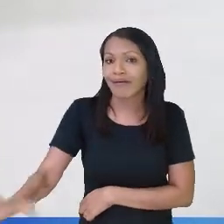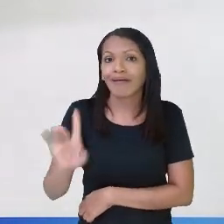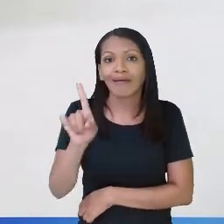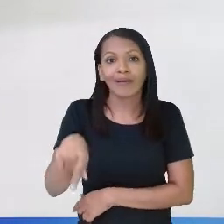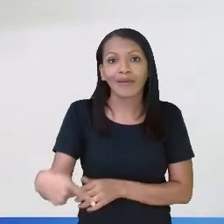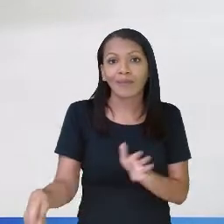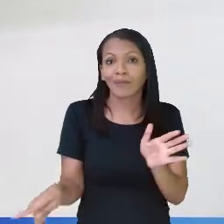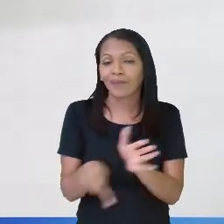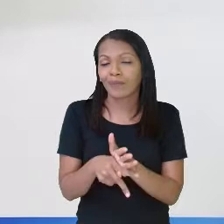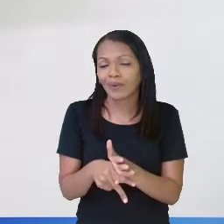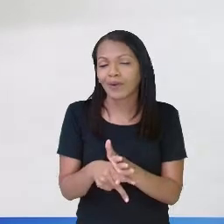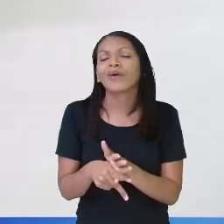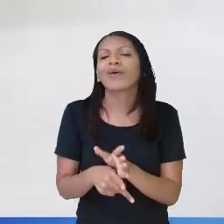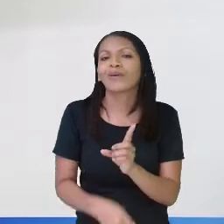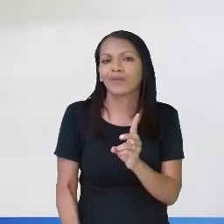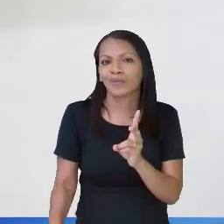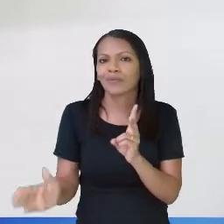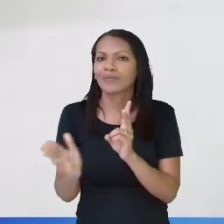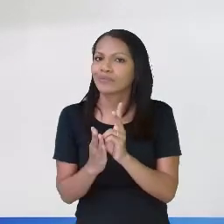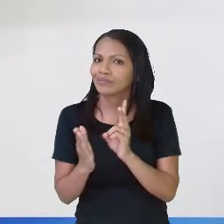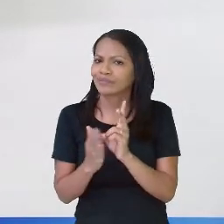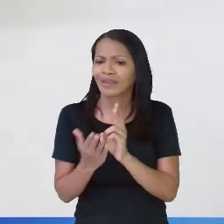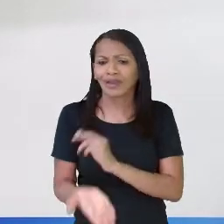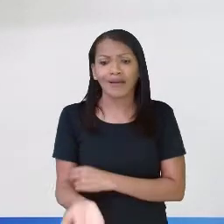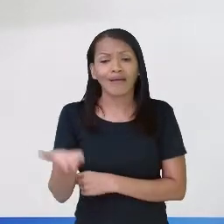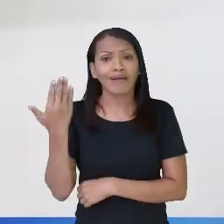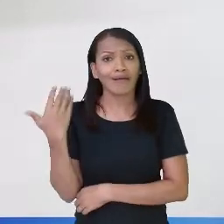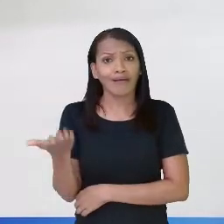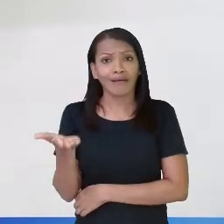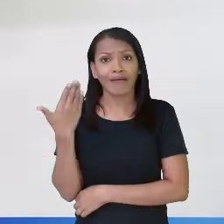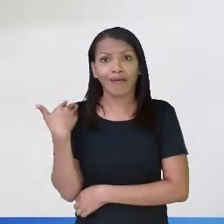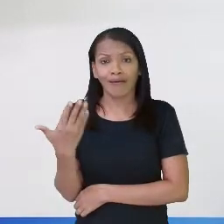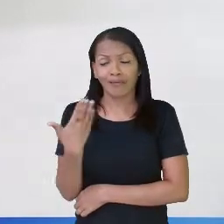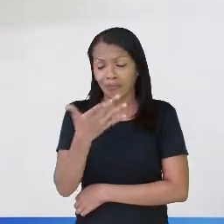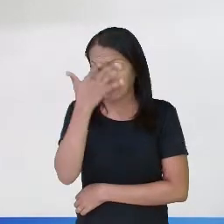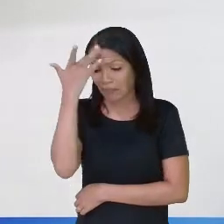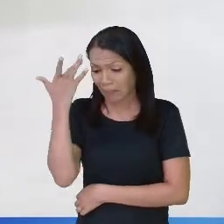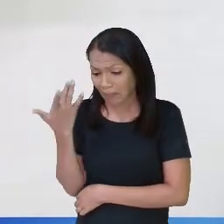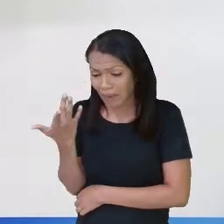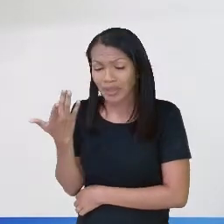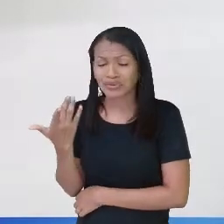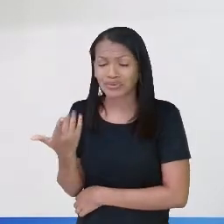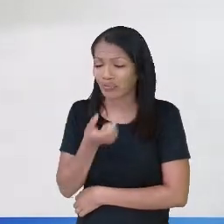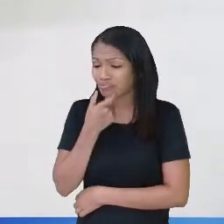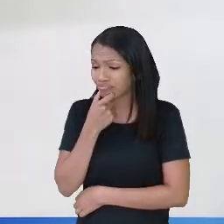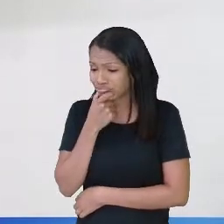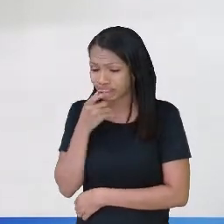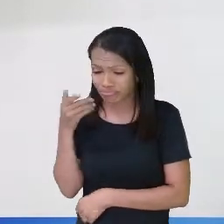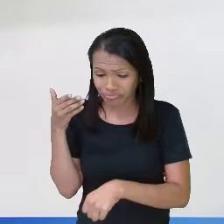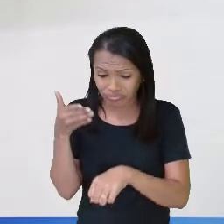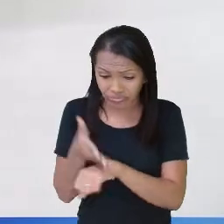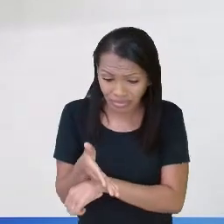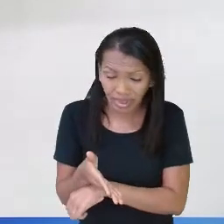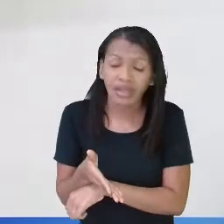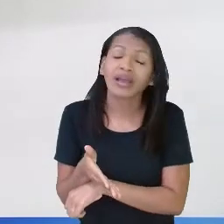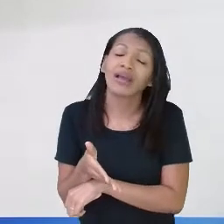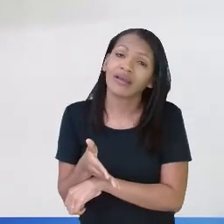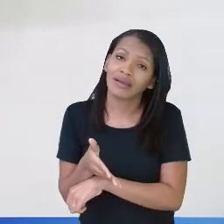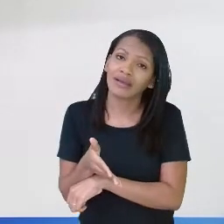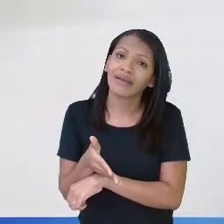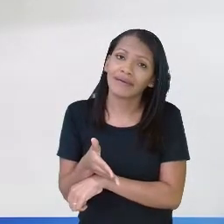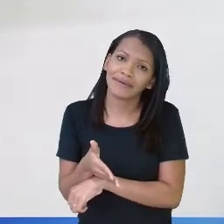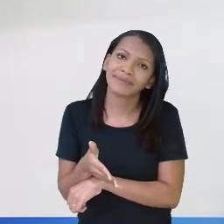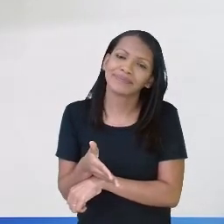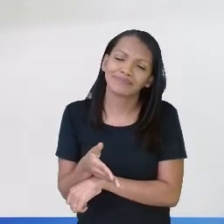Os primeiros habitantes já estavam aqui quando os europeus chegaram, foram esses povos. Muito de nossa cultura vem